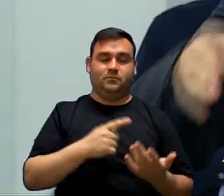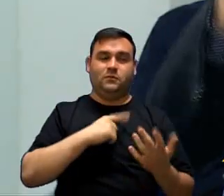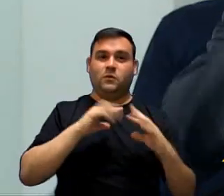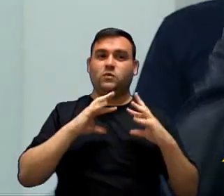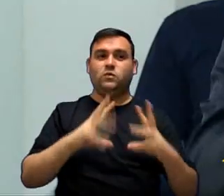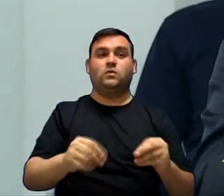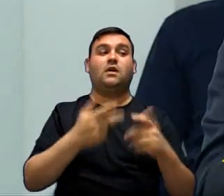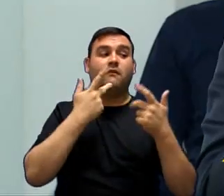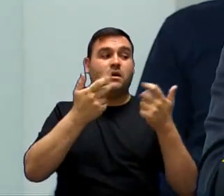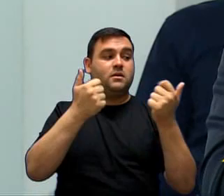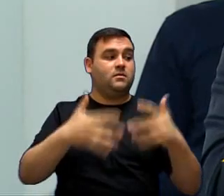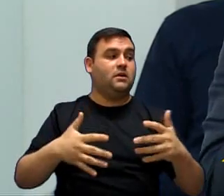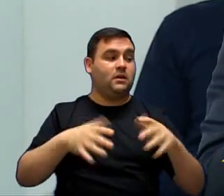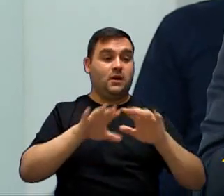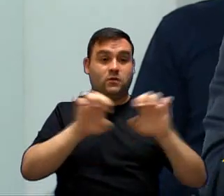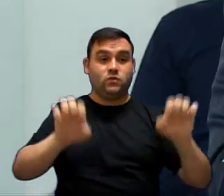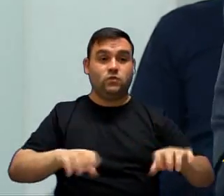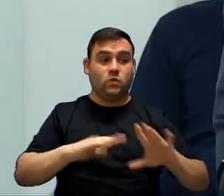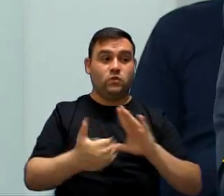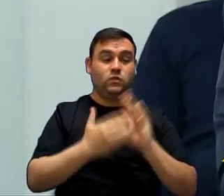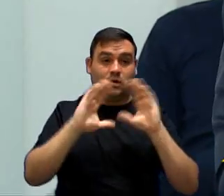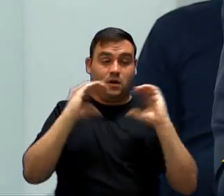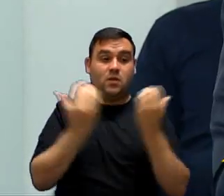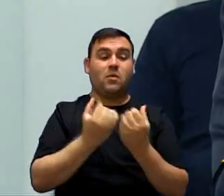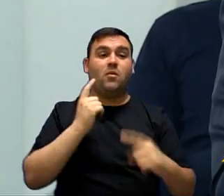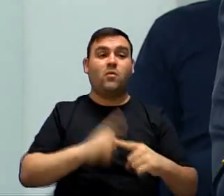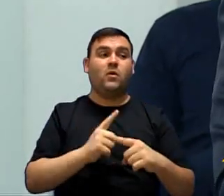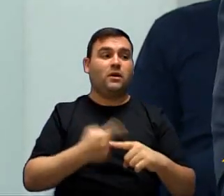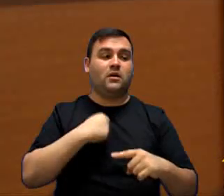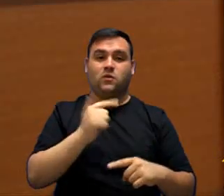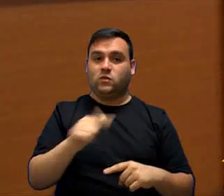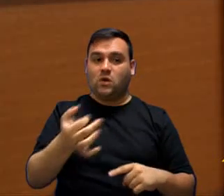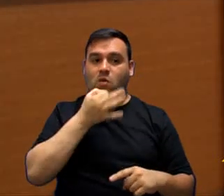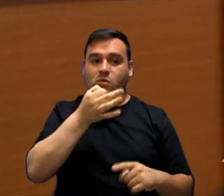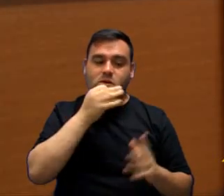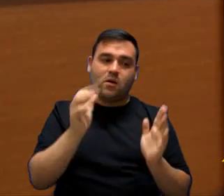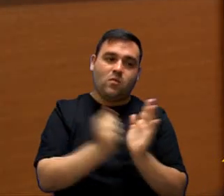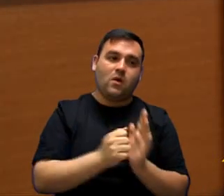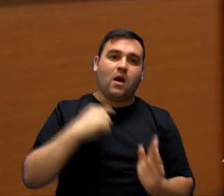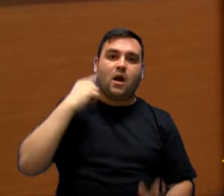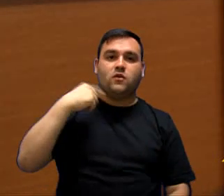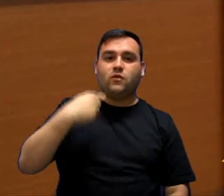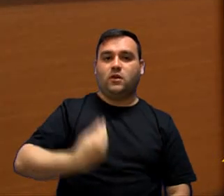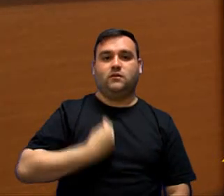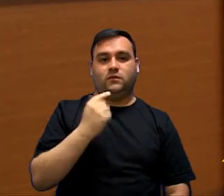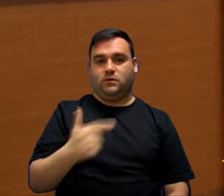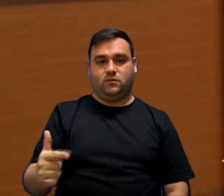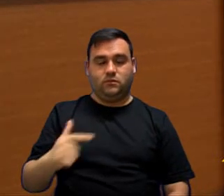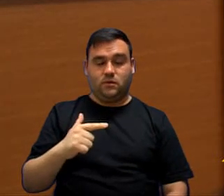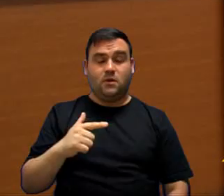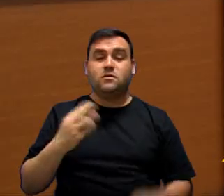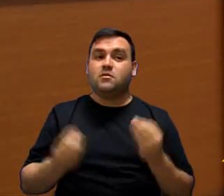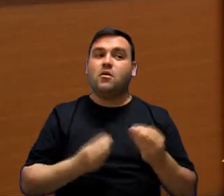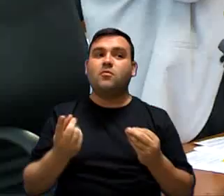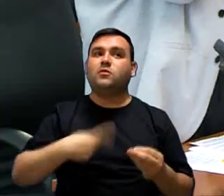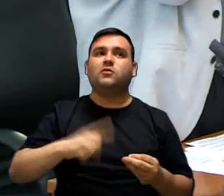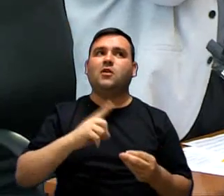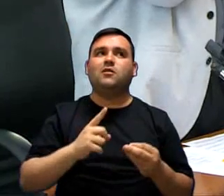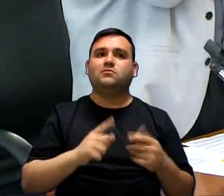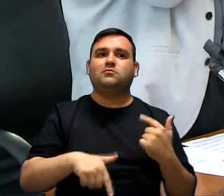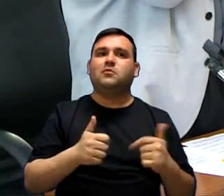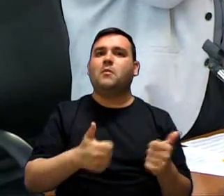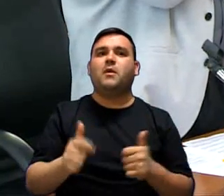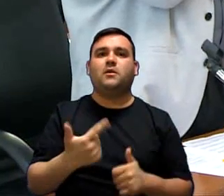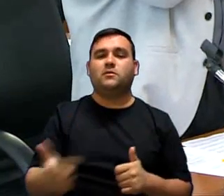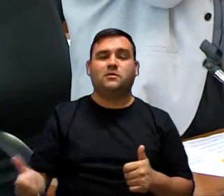dizendo da estrutura da casa, porque se eu não tiver quem dê parecer, advogado aqui para dar parecer... Nós não durante vamos funcionar. Durante a